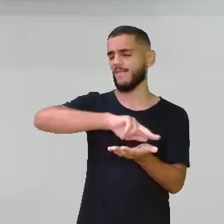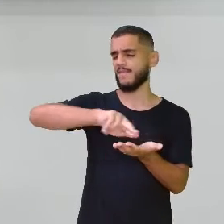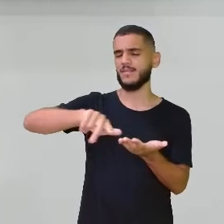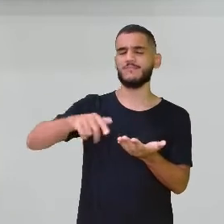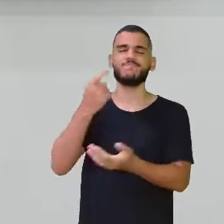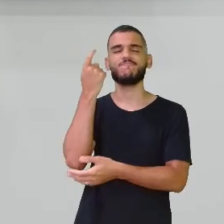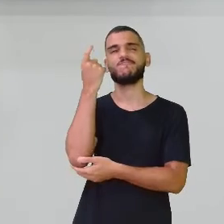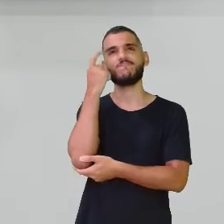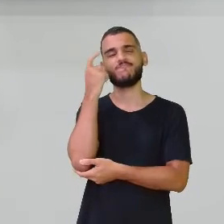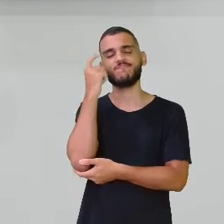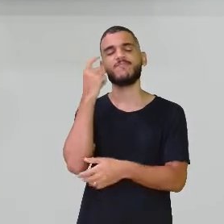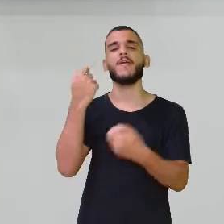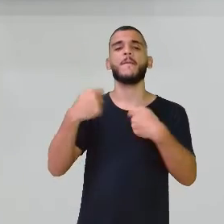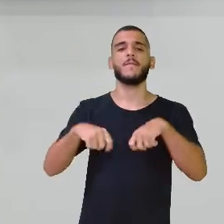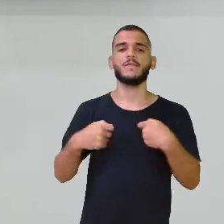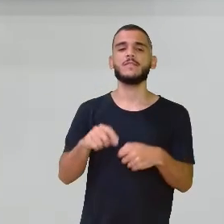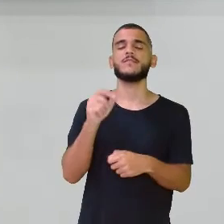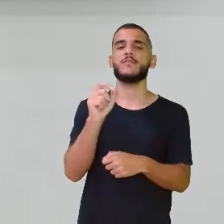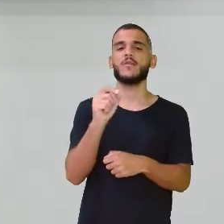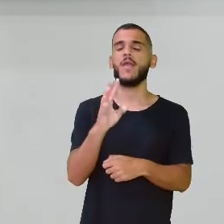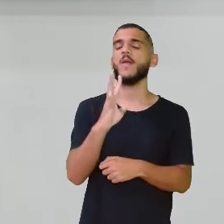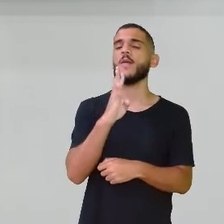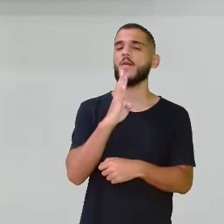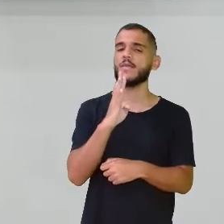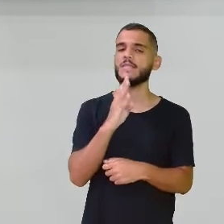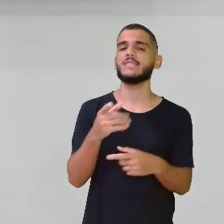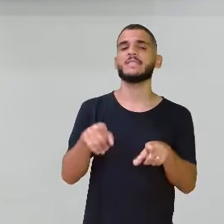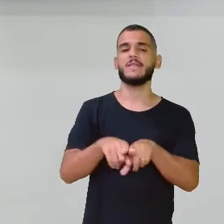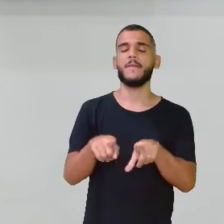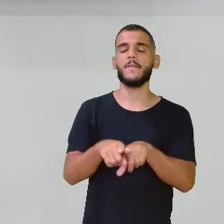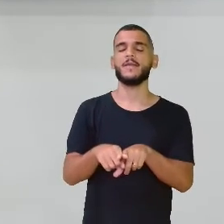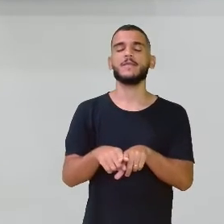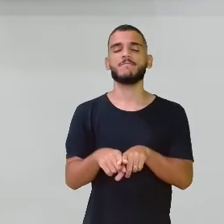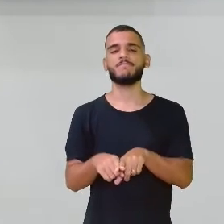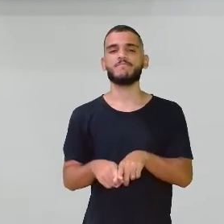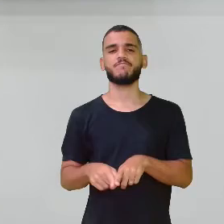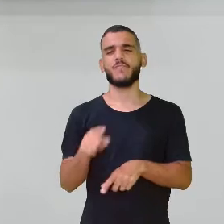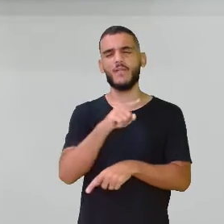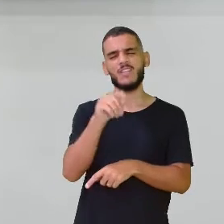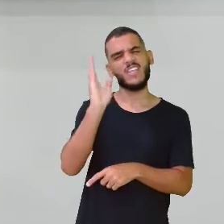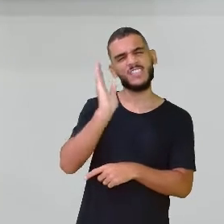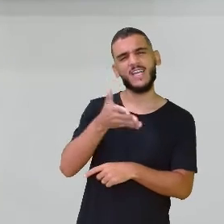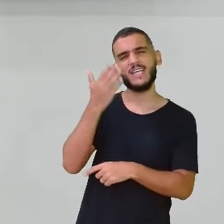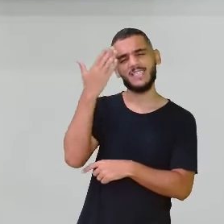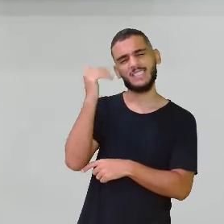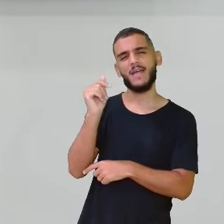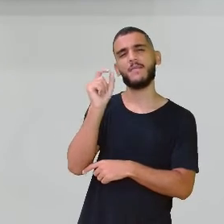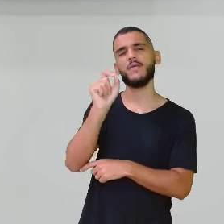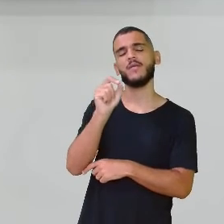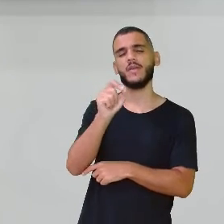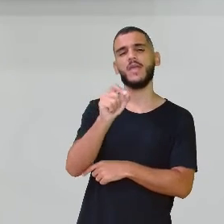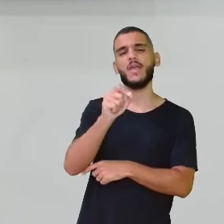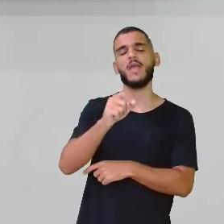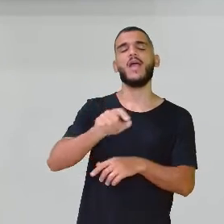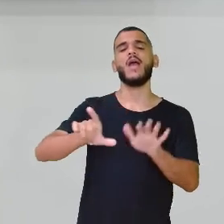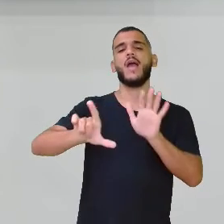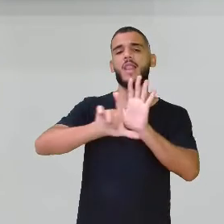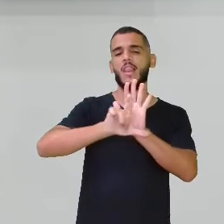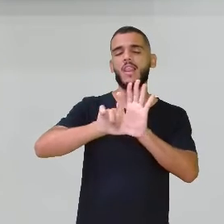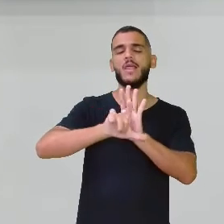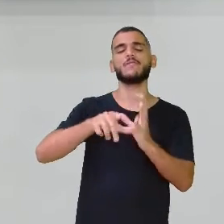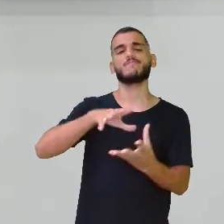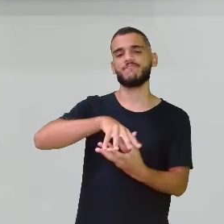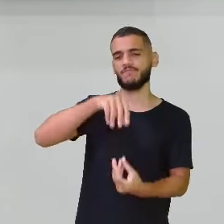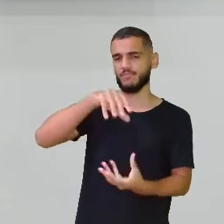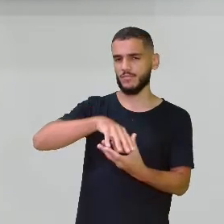pensar, né? A gente traz coisas para conhecer. Será que vocês já tinham ouvido falar no Estatuto do Idoso